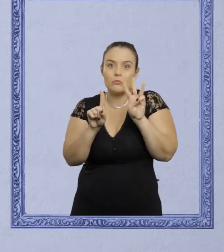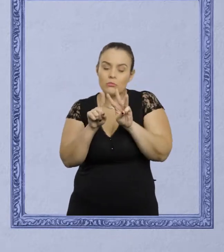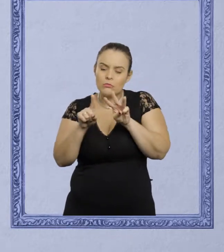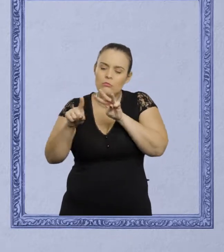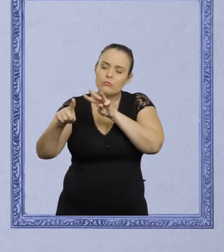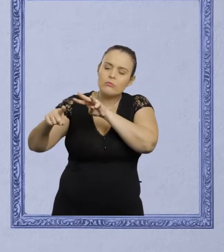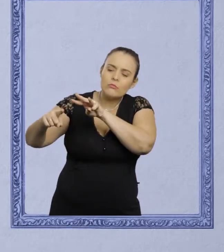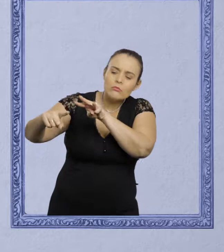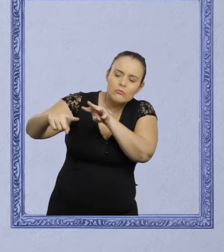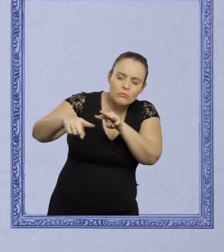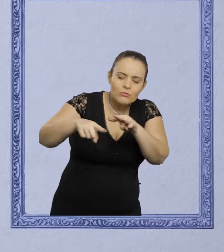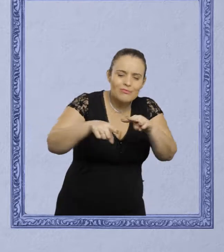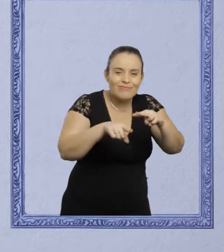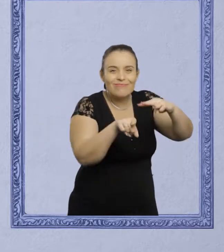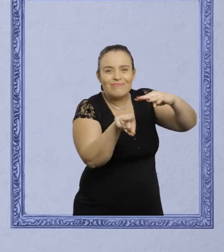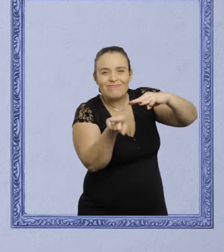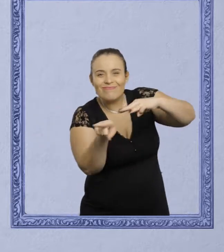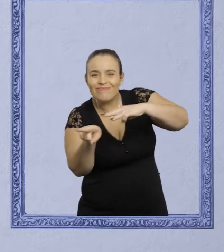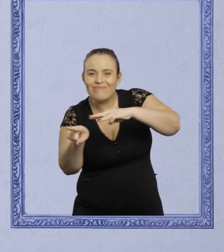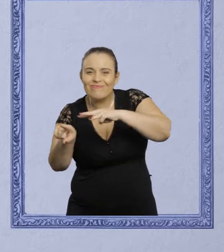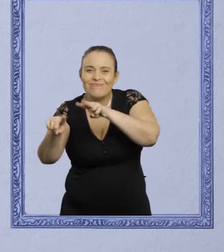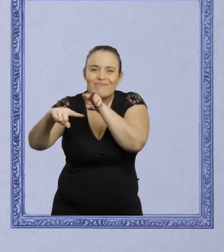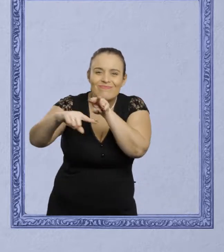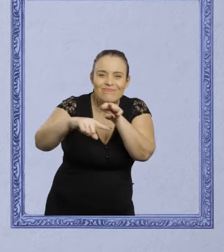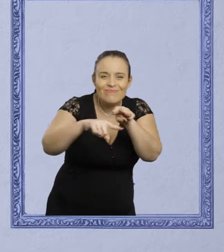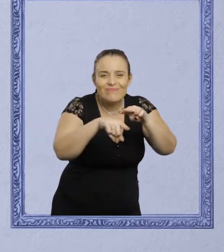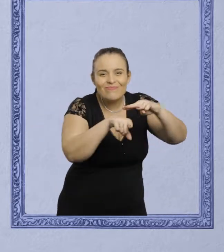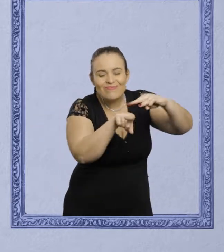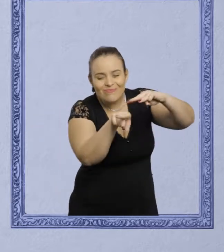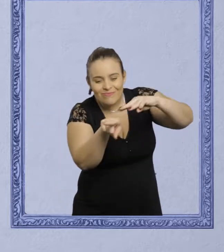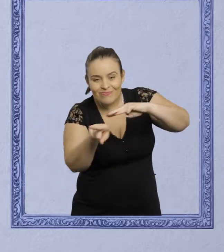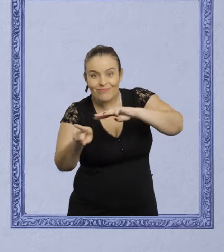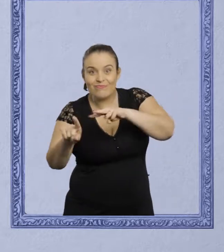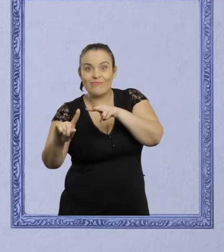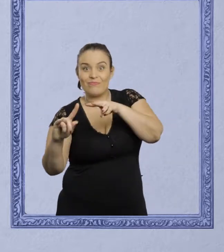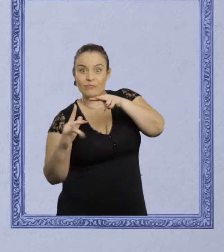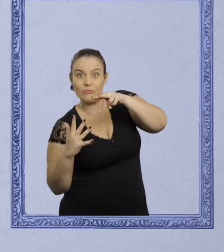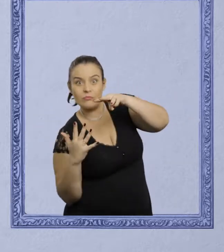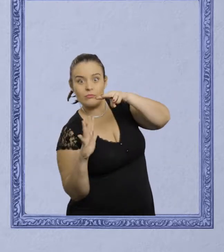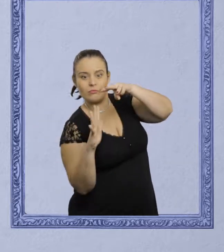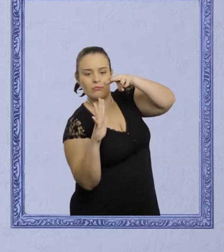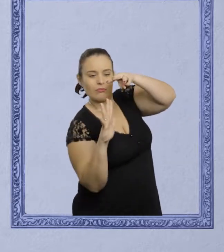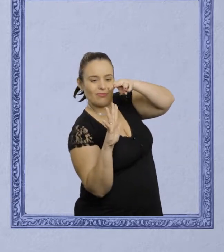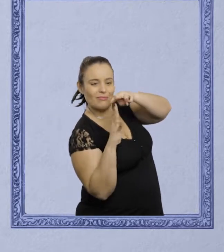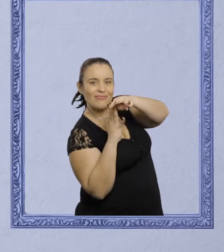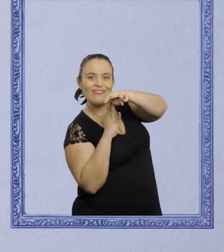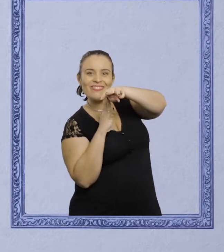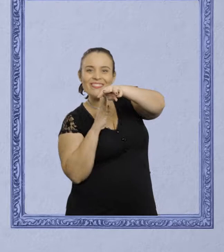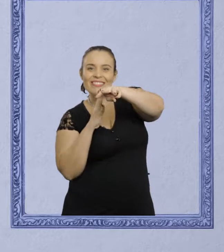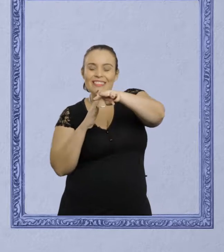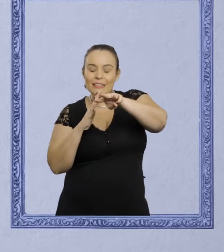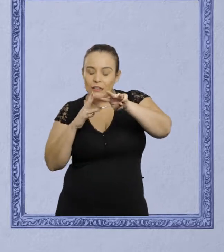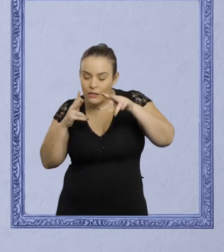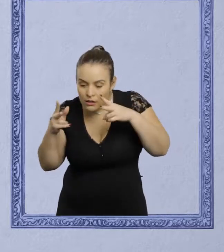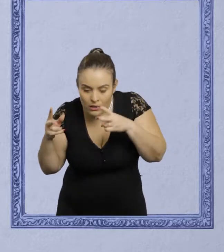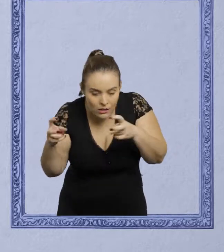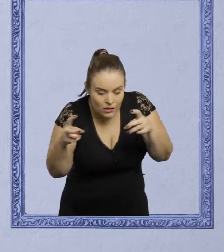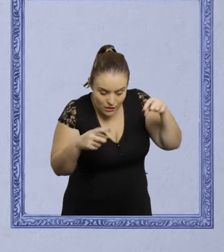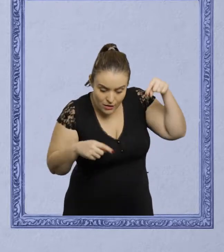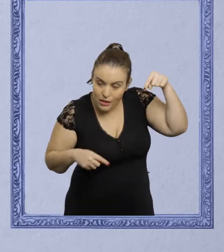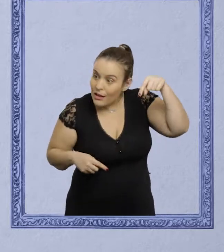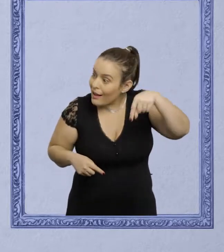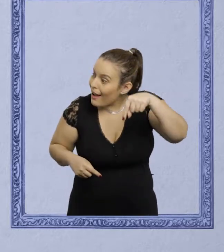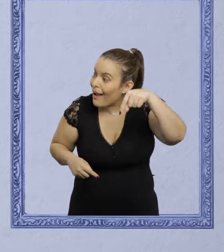eles sobrevoavam a ilha tão baixo que às vezes uma árvore roçava seus pés. As crianças